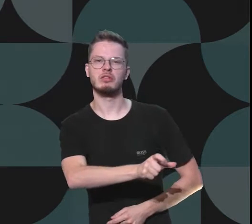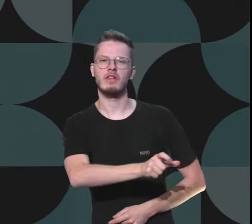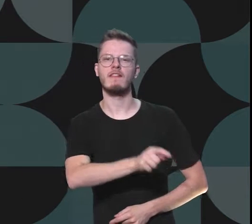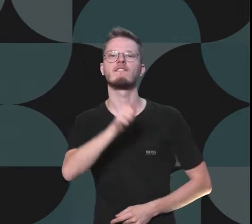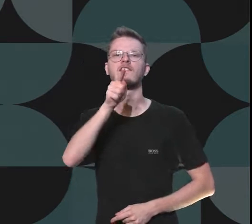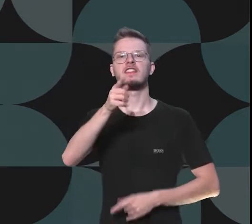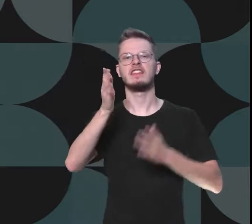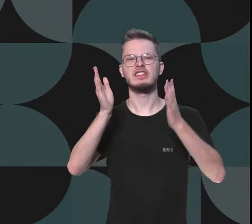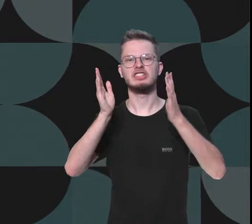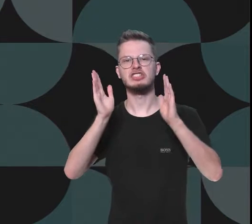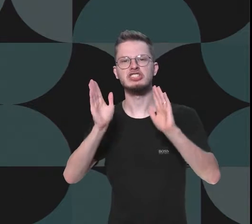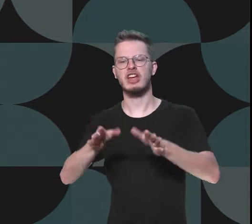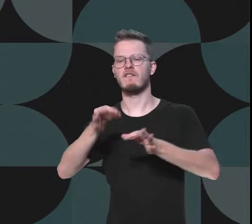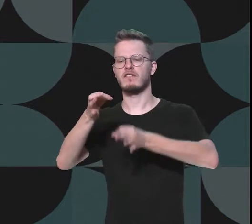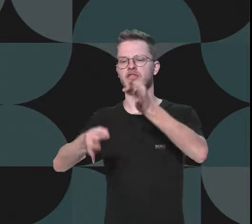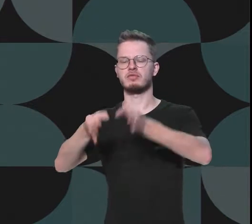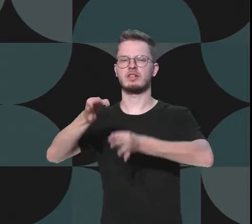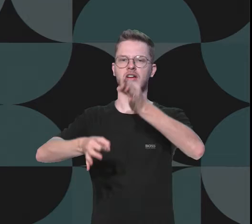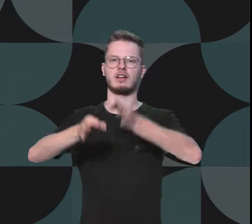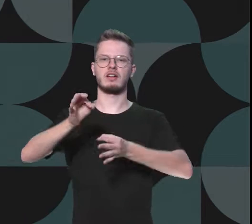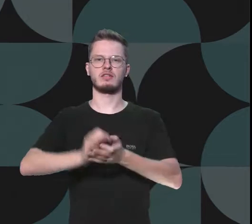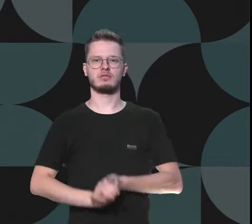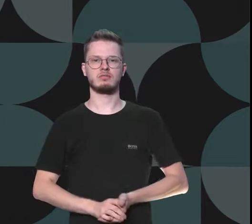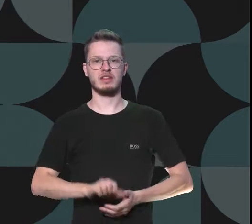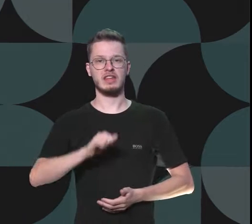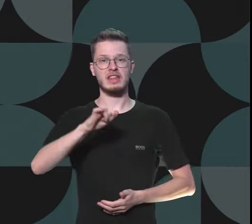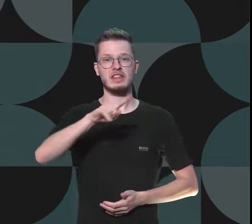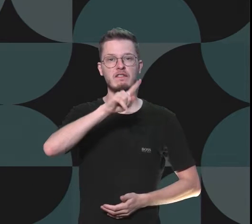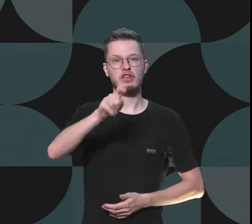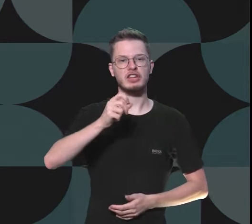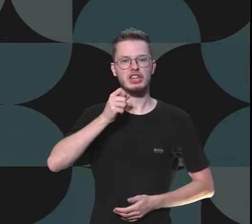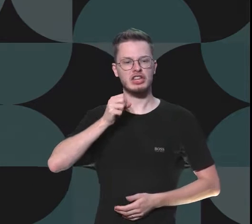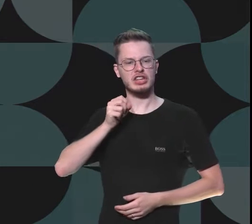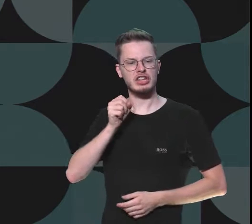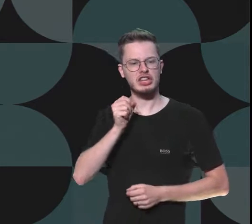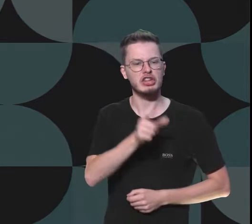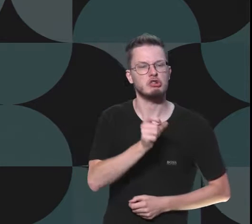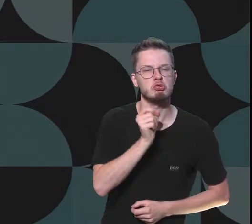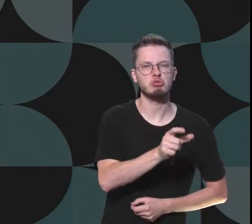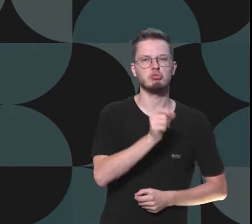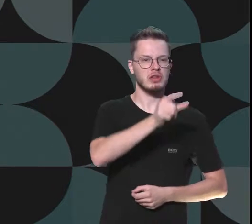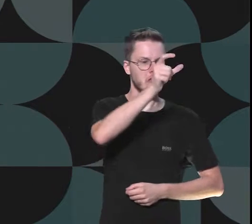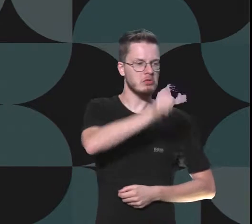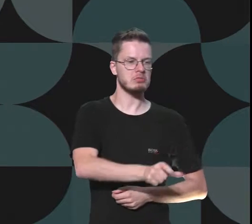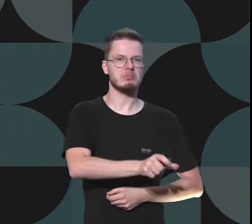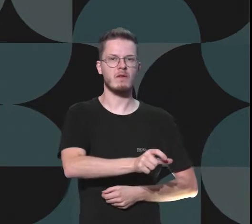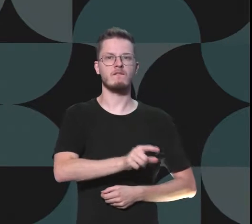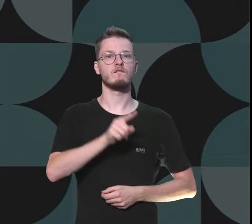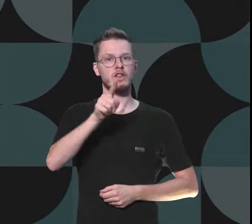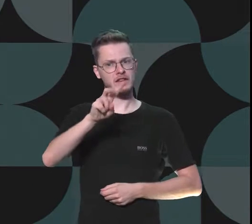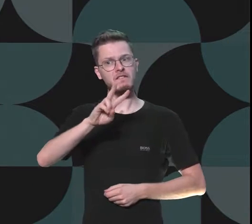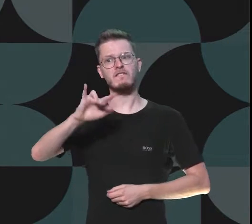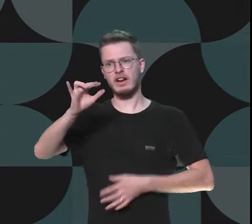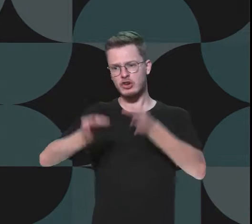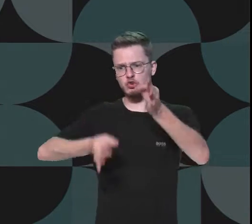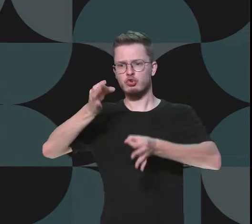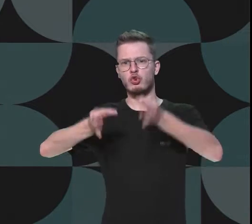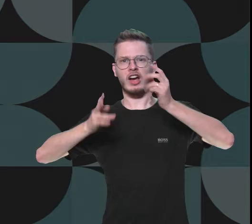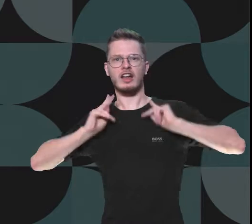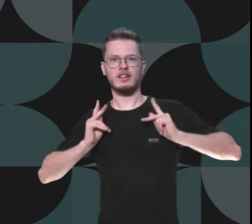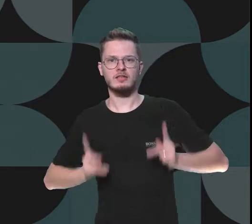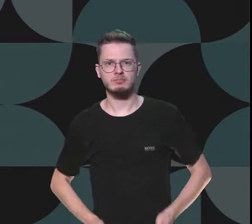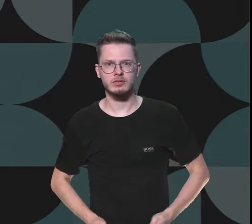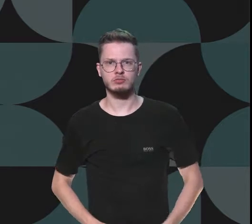estará sujeito a julgamento do tribunal. E quem chamar de tolo, estará sujeito ao inferno